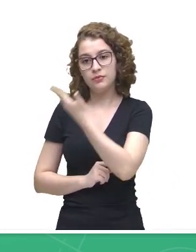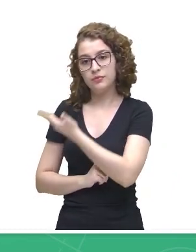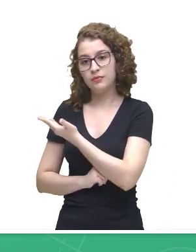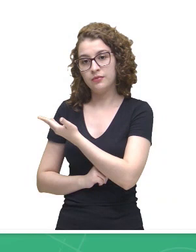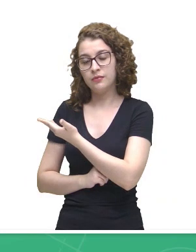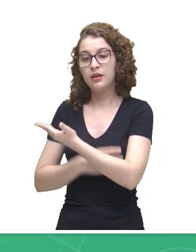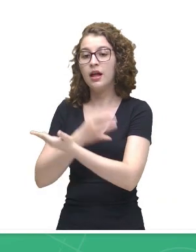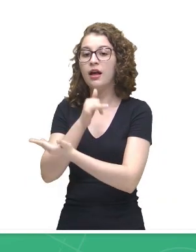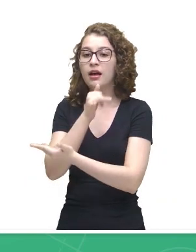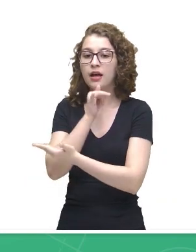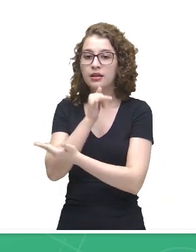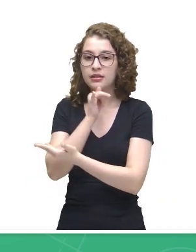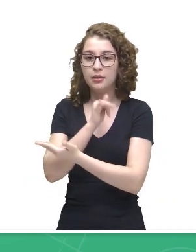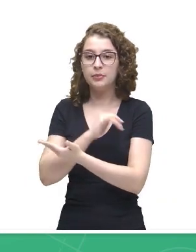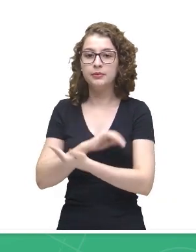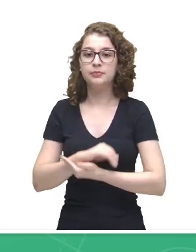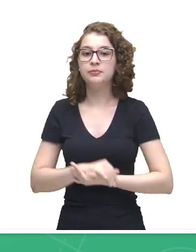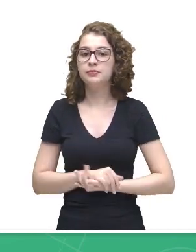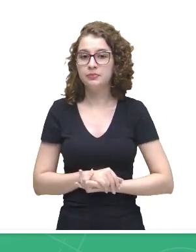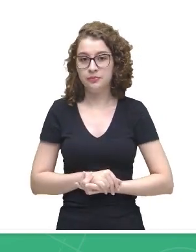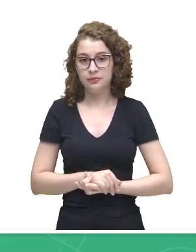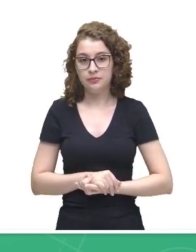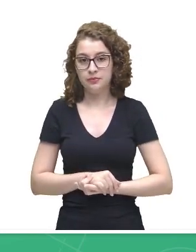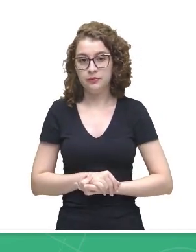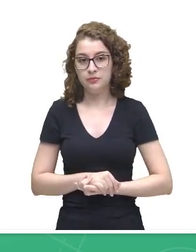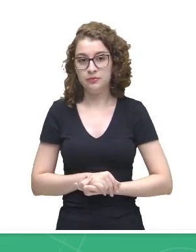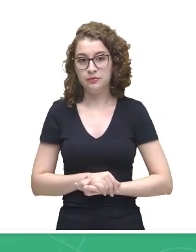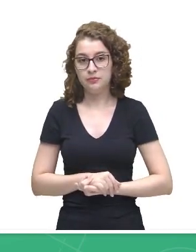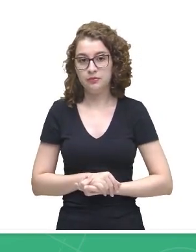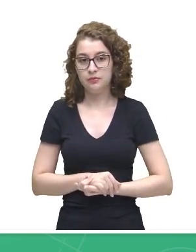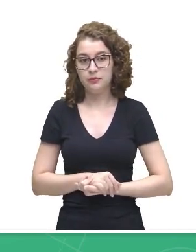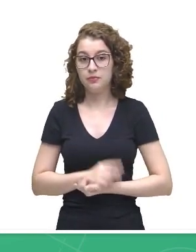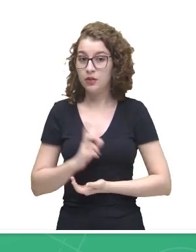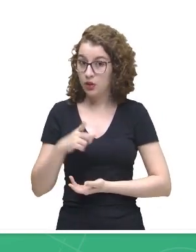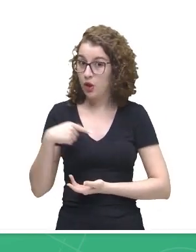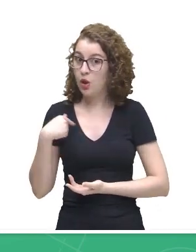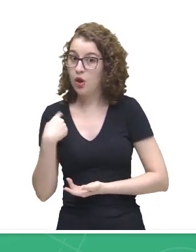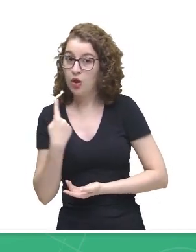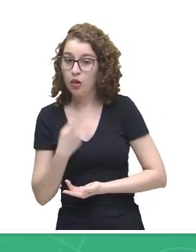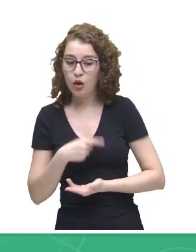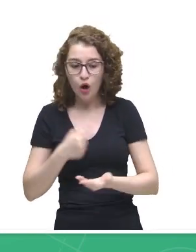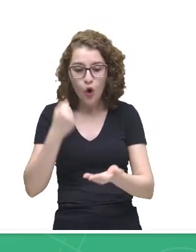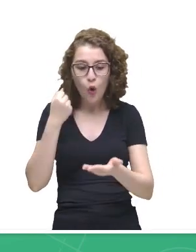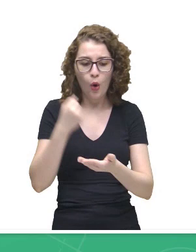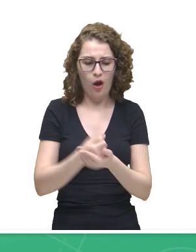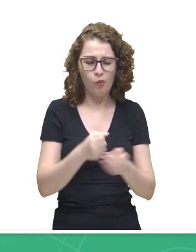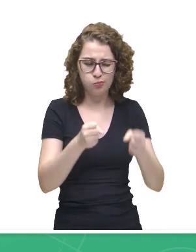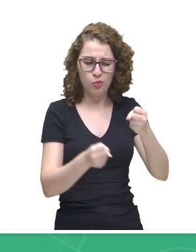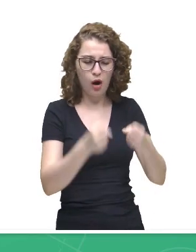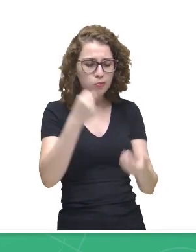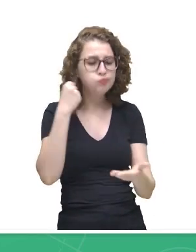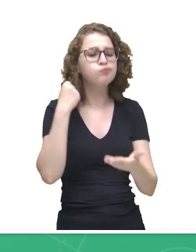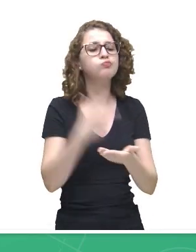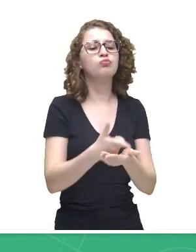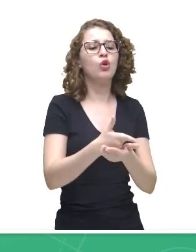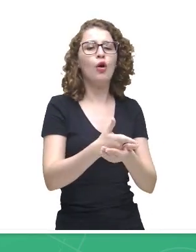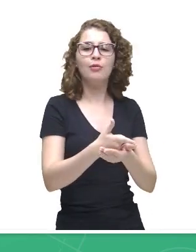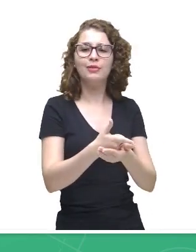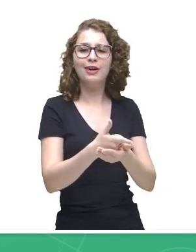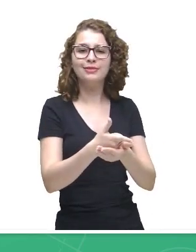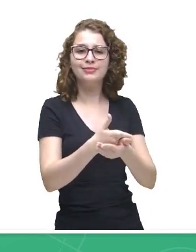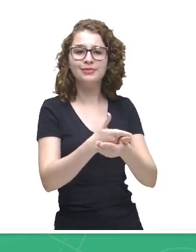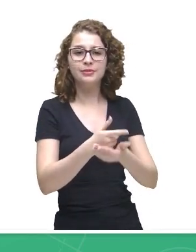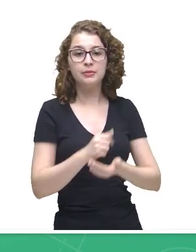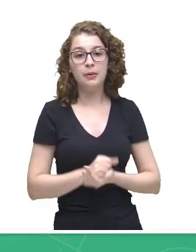going to the beach tomorrow. Então, nós compramos um carro novo.